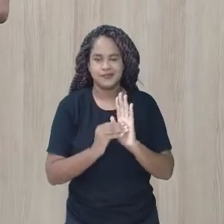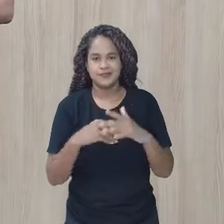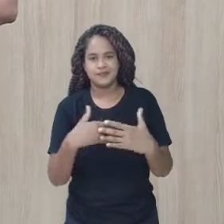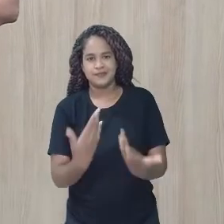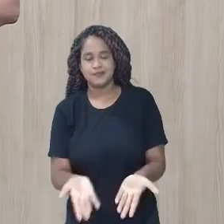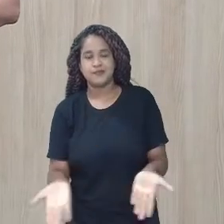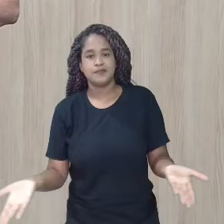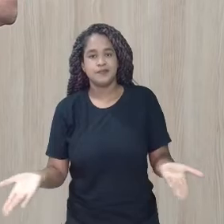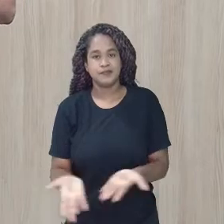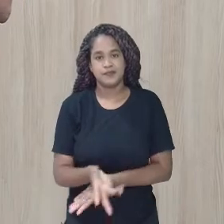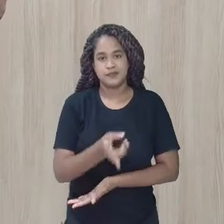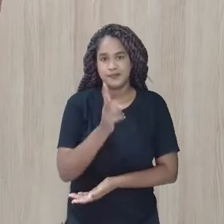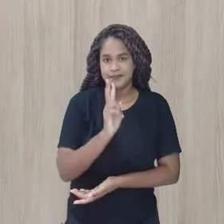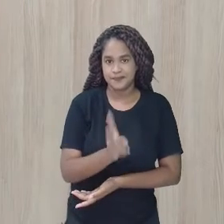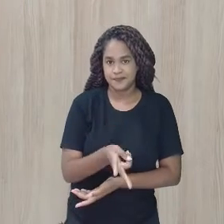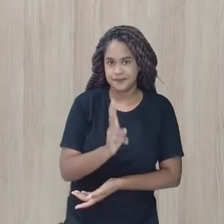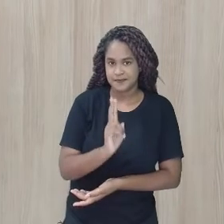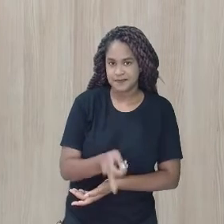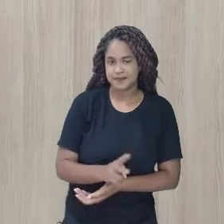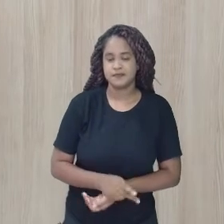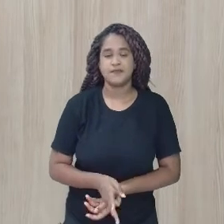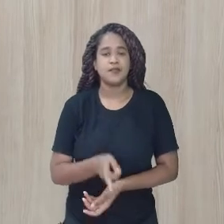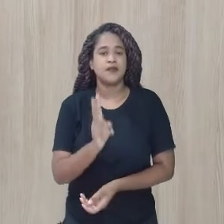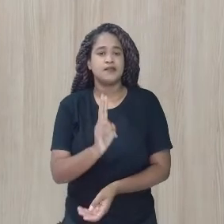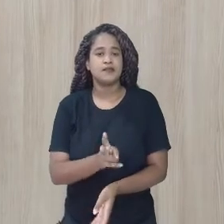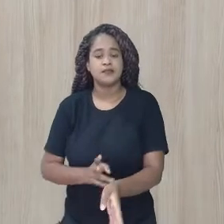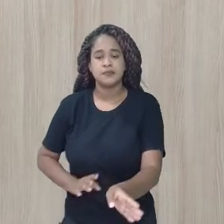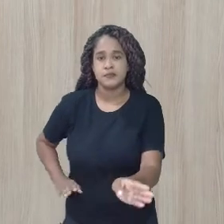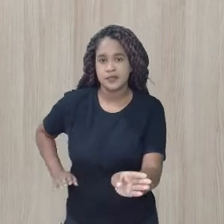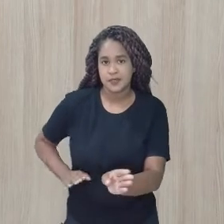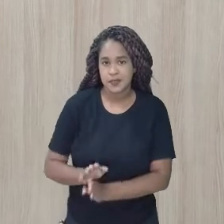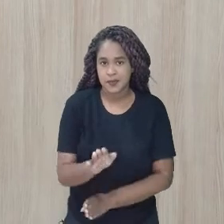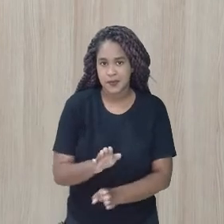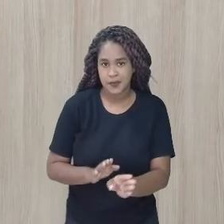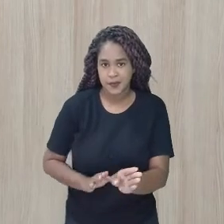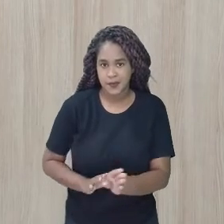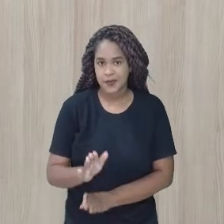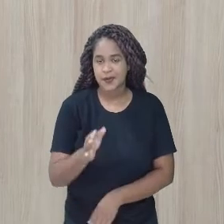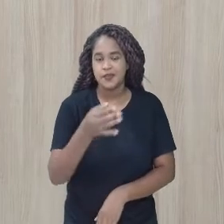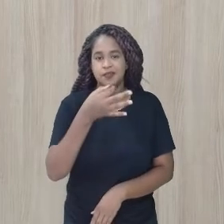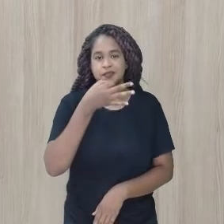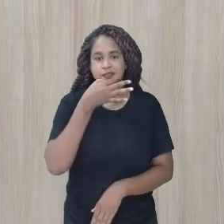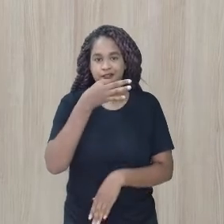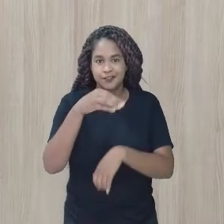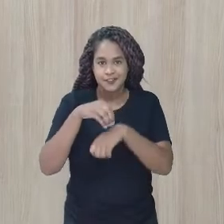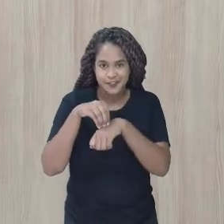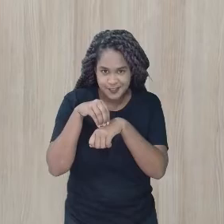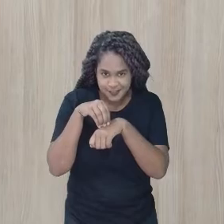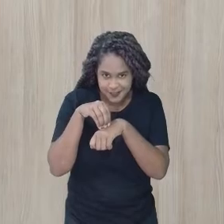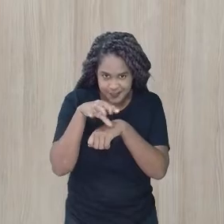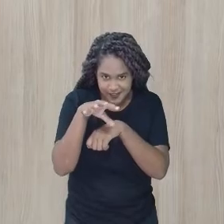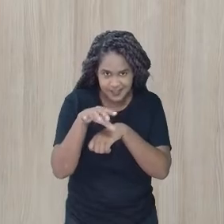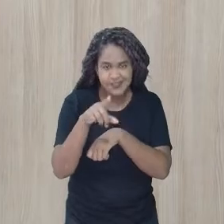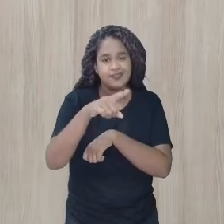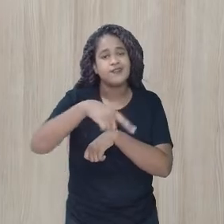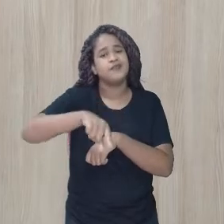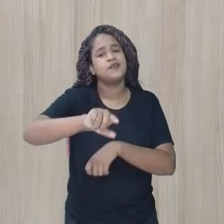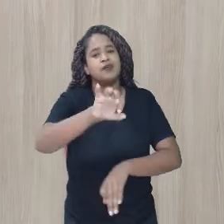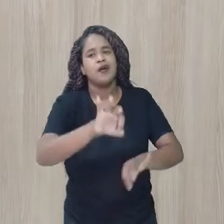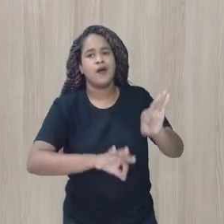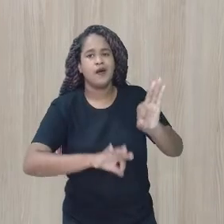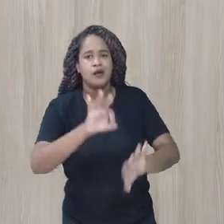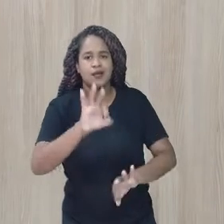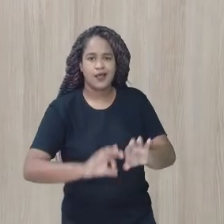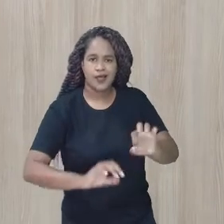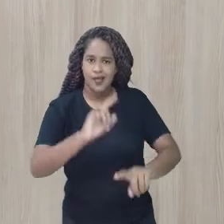Continuo orientando ou deixando aí a dica para vocês, que é de organizar material,